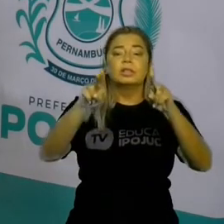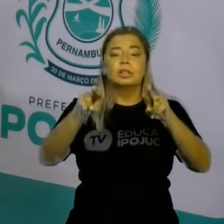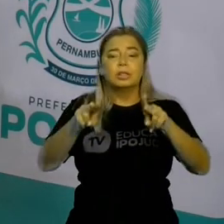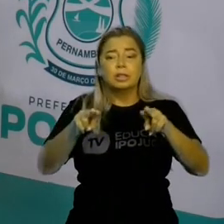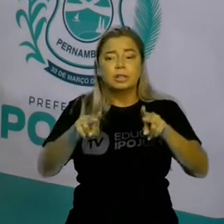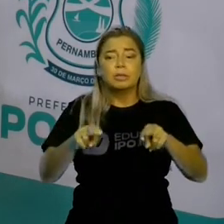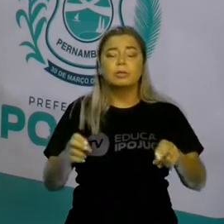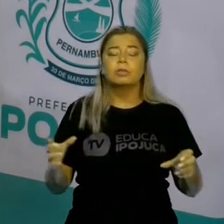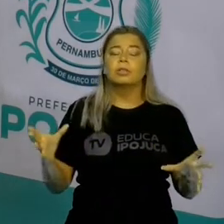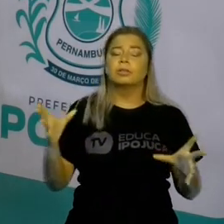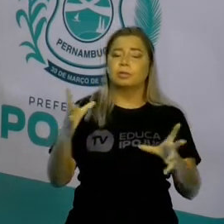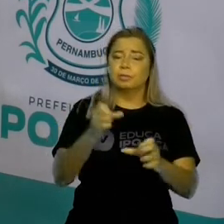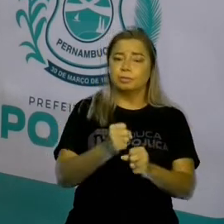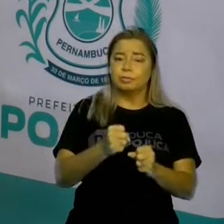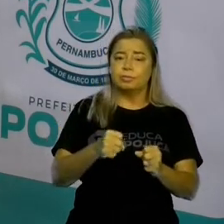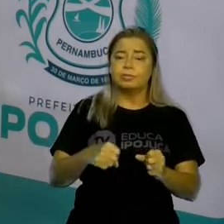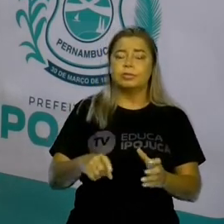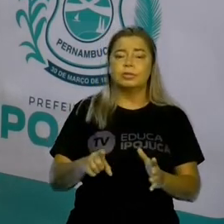adição.